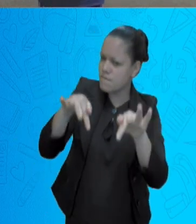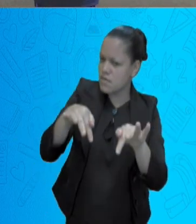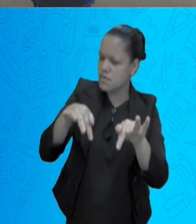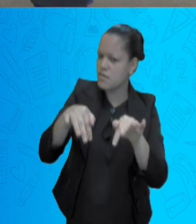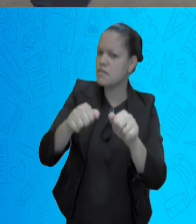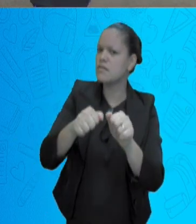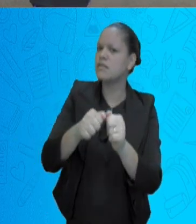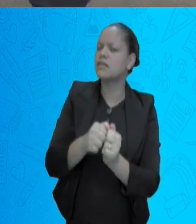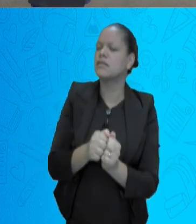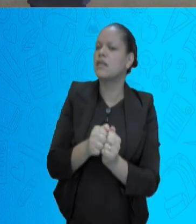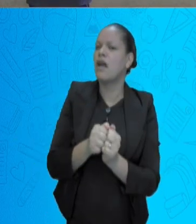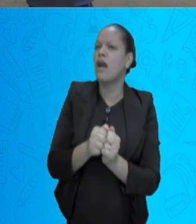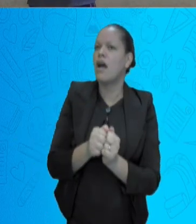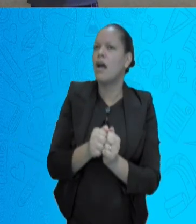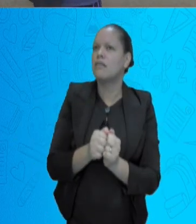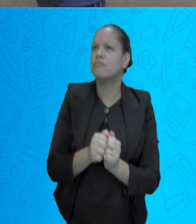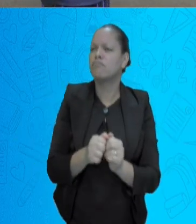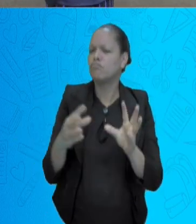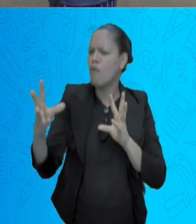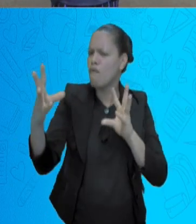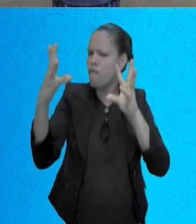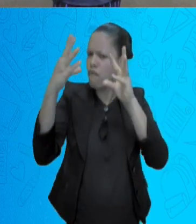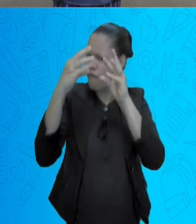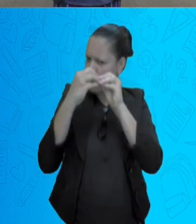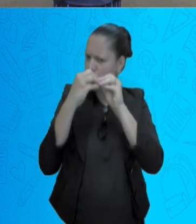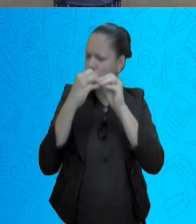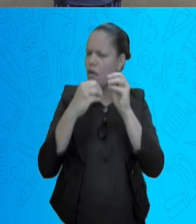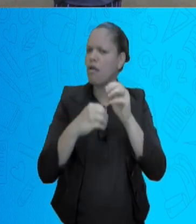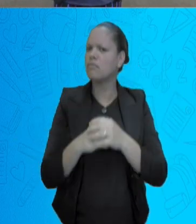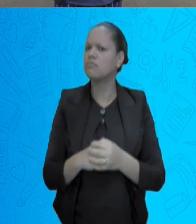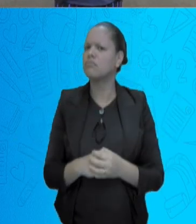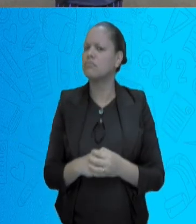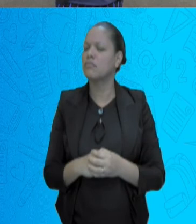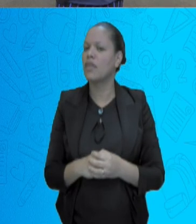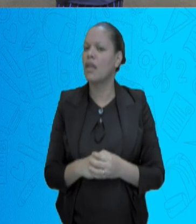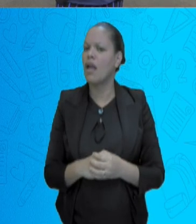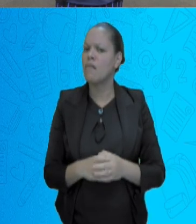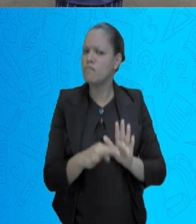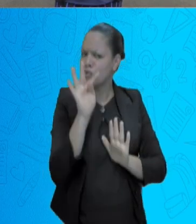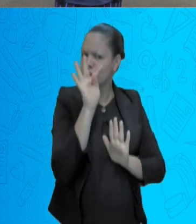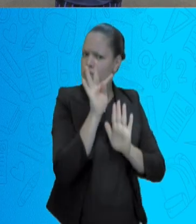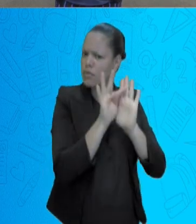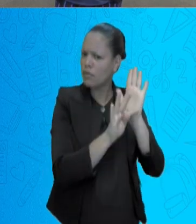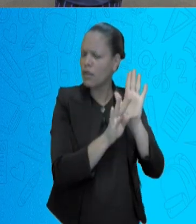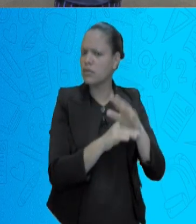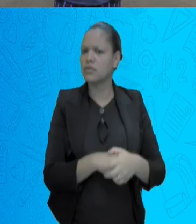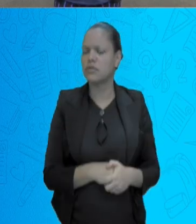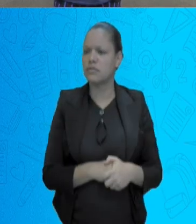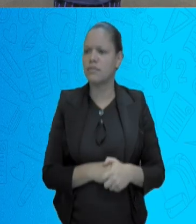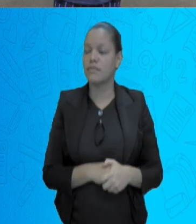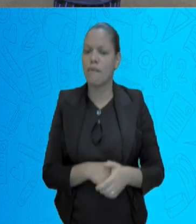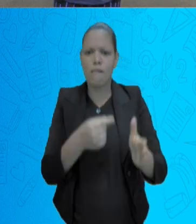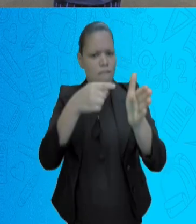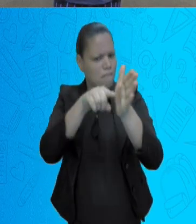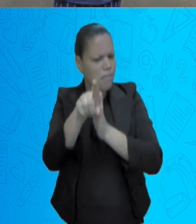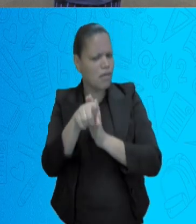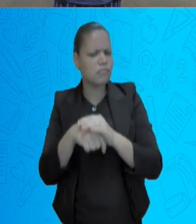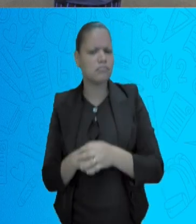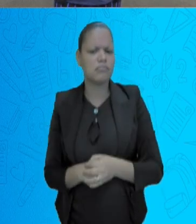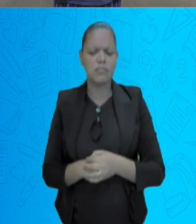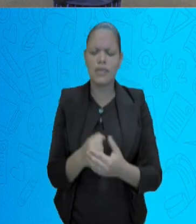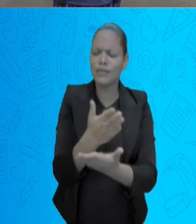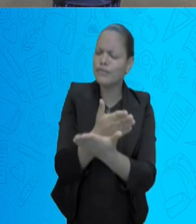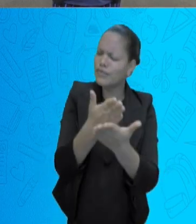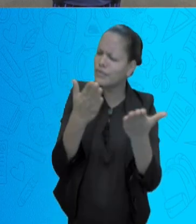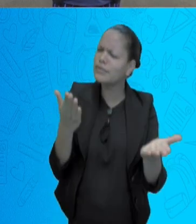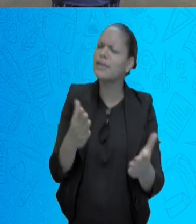conclusão. Você está sentindo falta da escola? Aqui você vai fechar a sua produção textual. Você